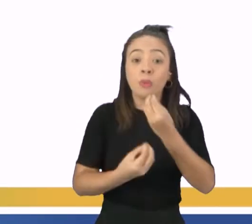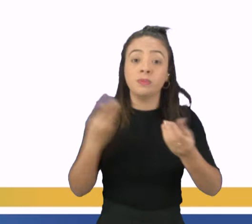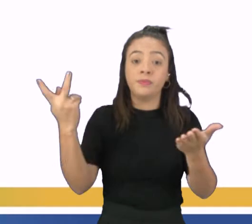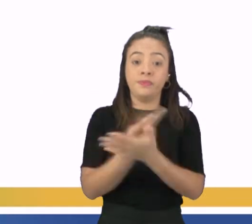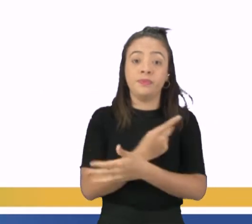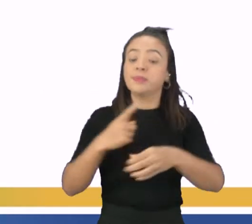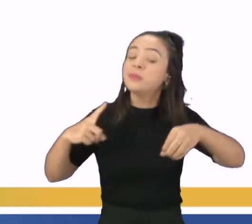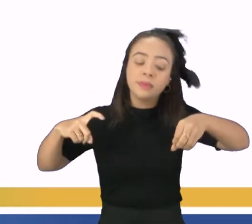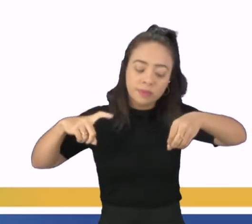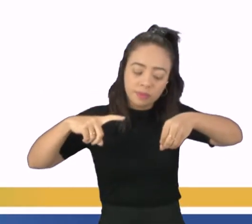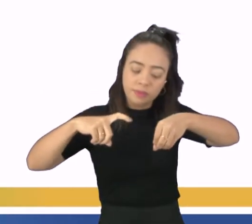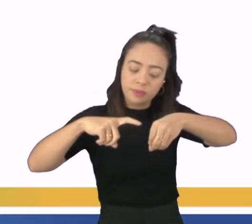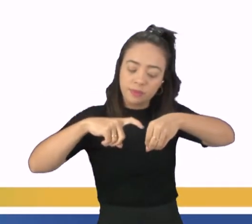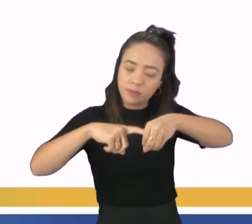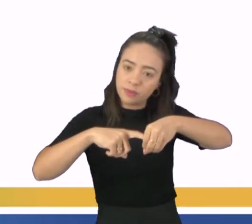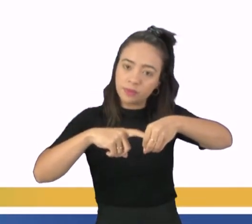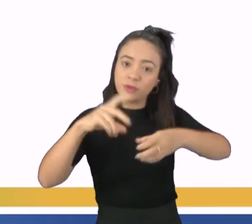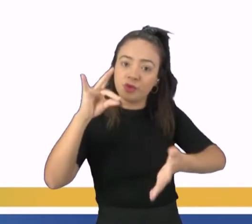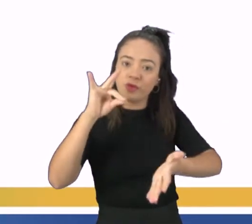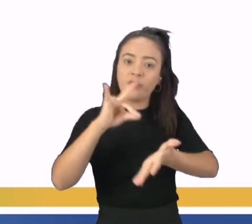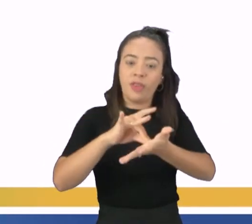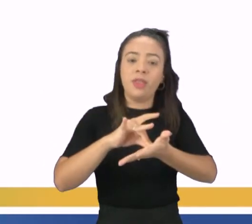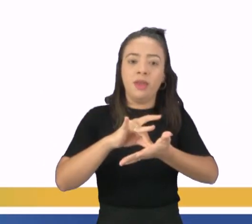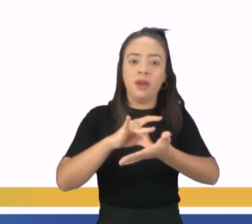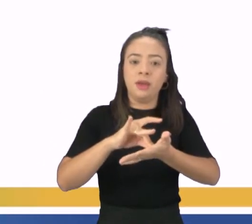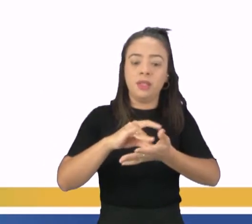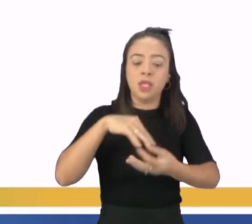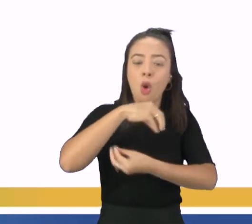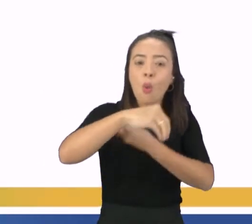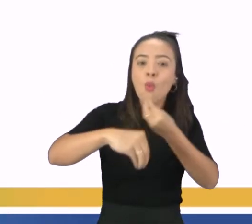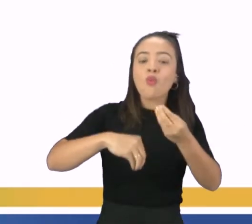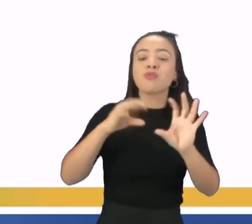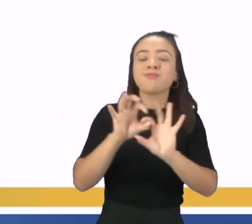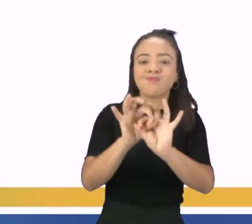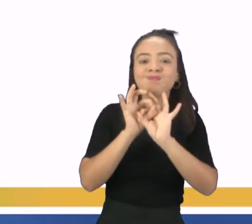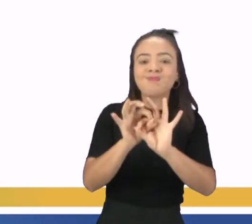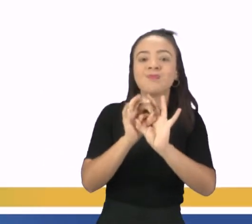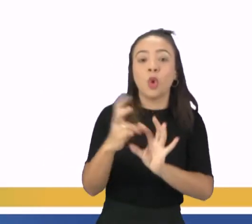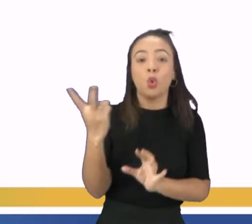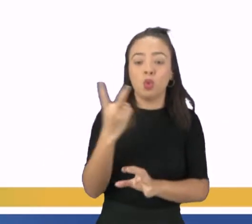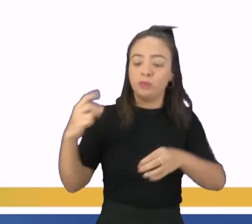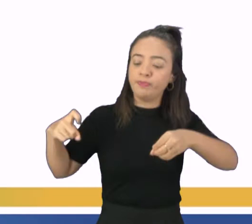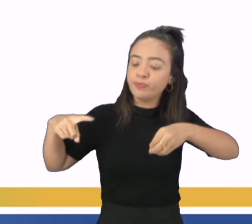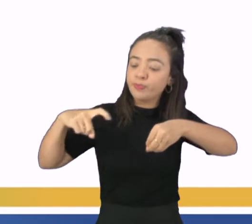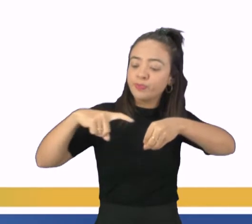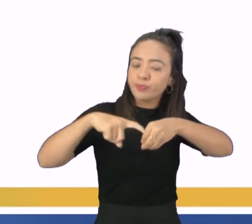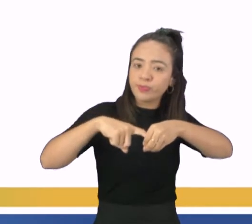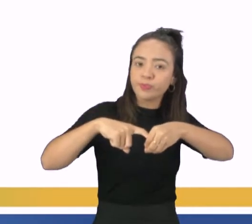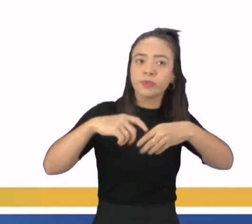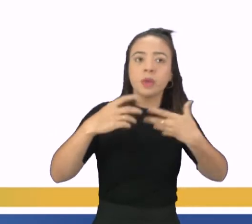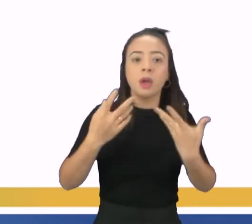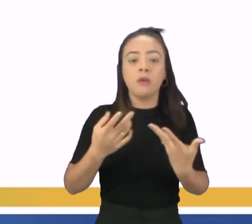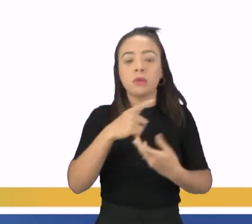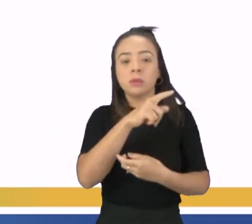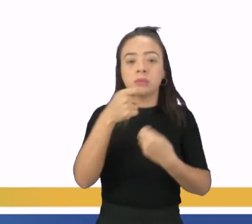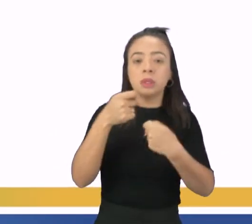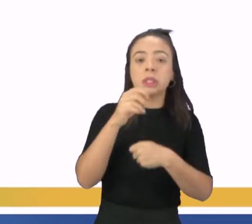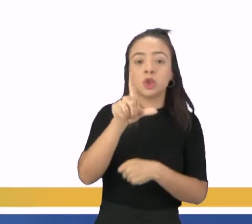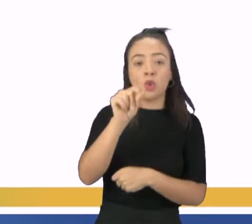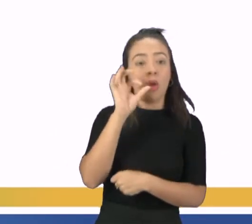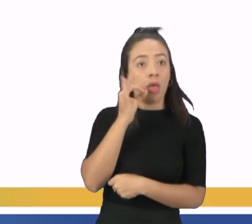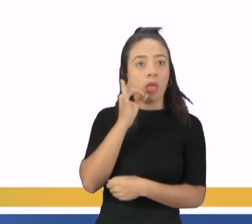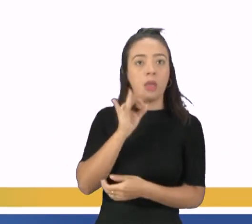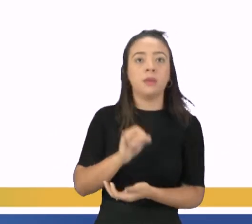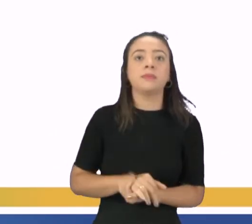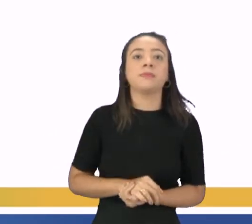a fecundação em si, né? Essa fusão de gametas masculino e feminino. A questão ali te dá 3 assertivas e pede que você marque a correta, né?